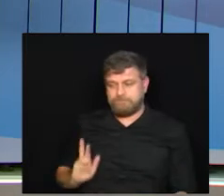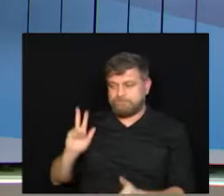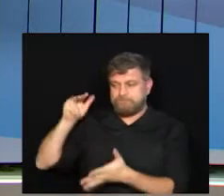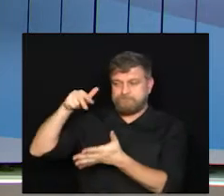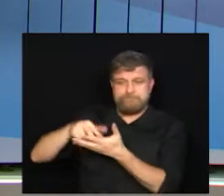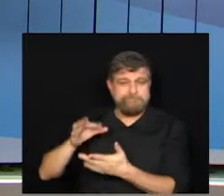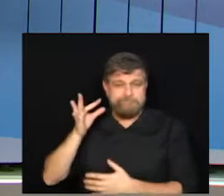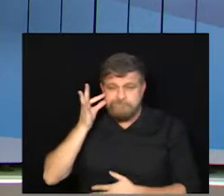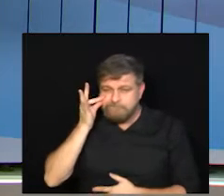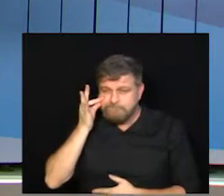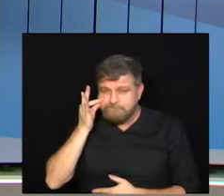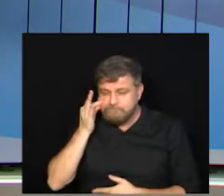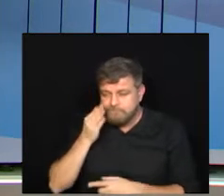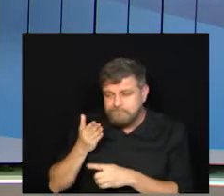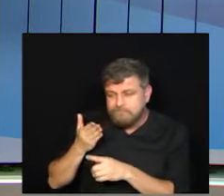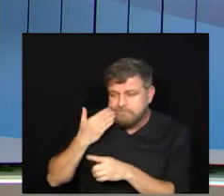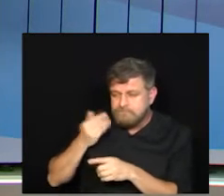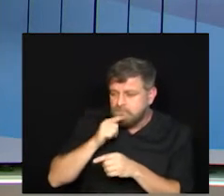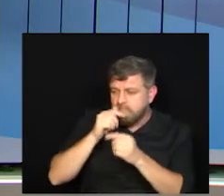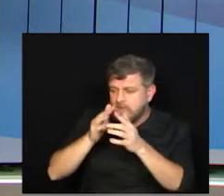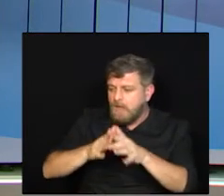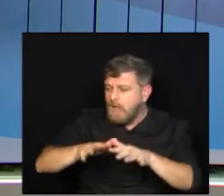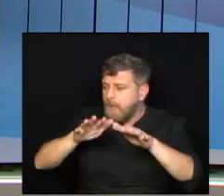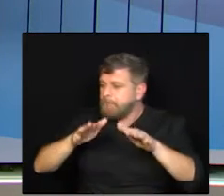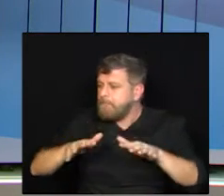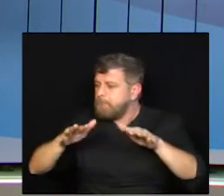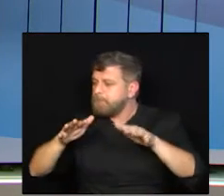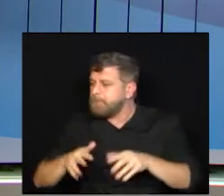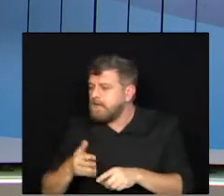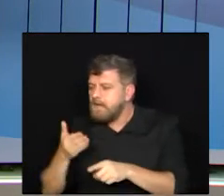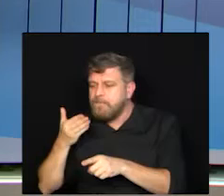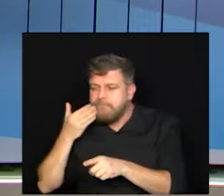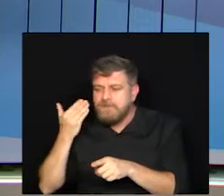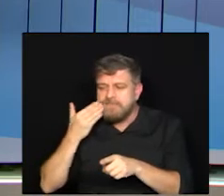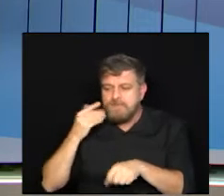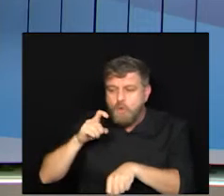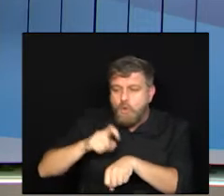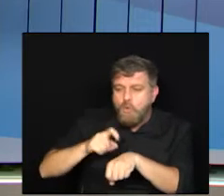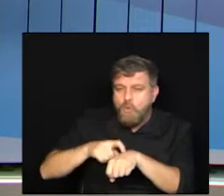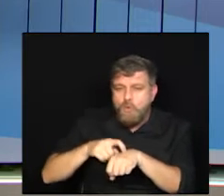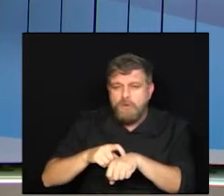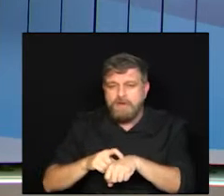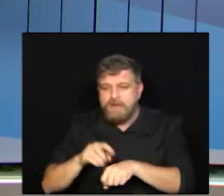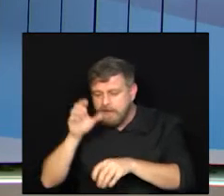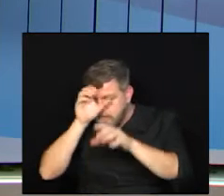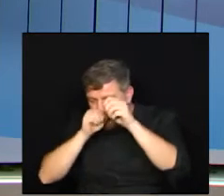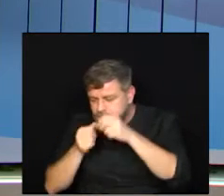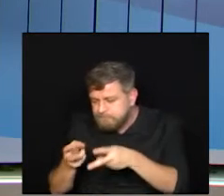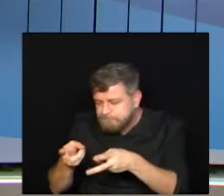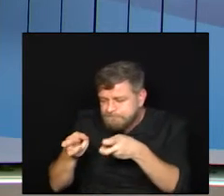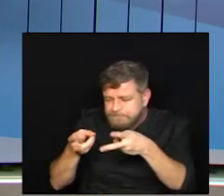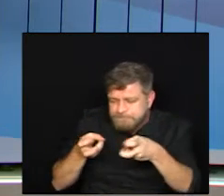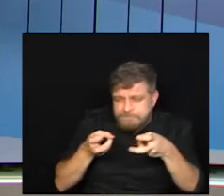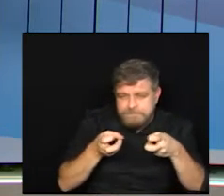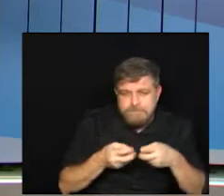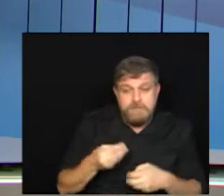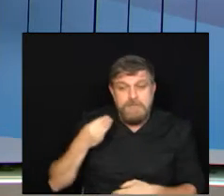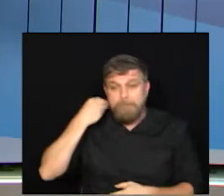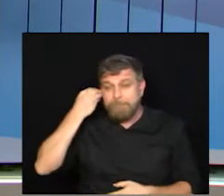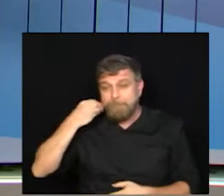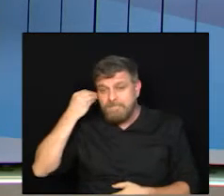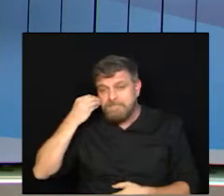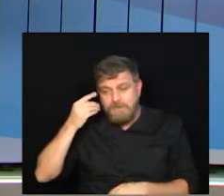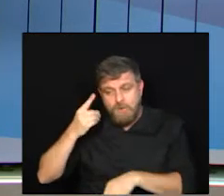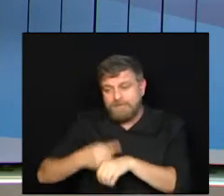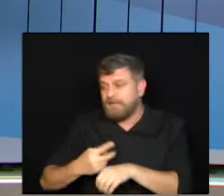fica na praia, no local da prova, no horário que vai ser realizada a competição? Você faz essa vivência ou às vezes não